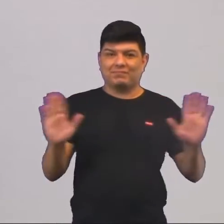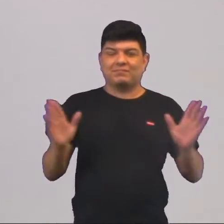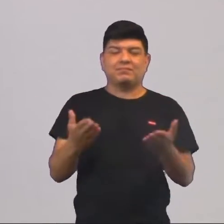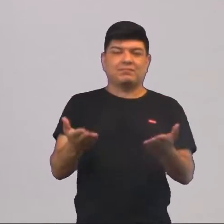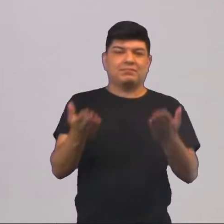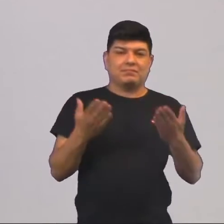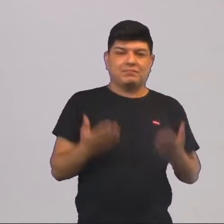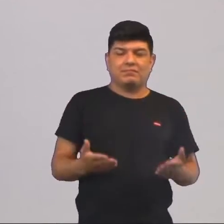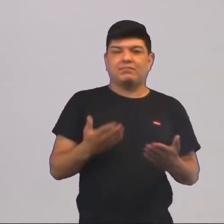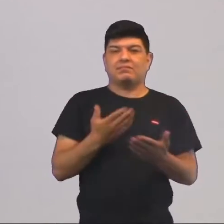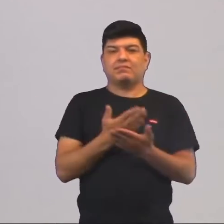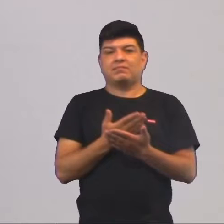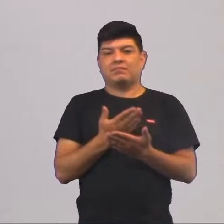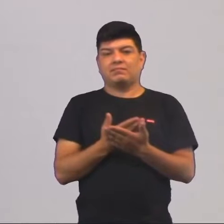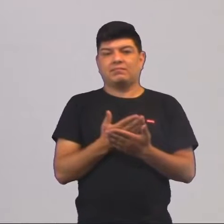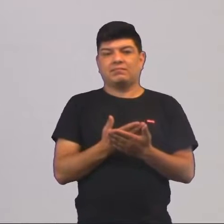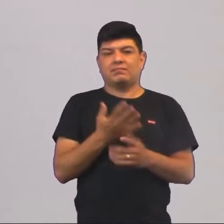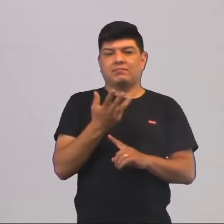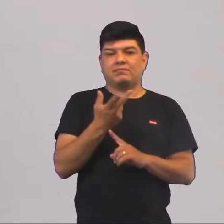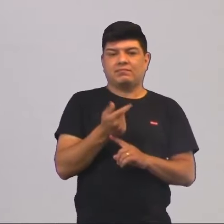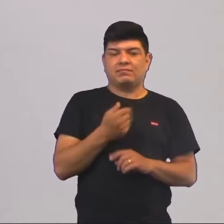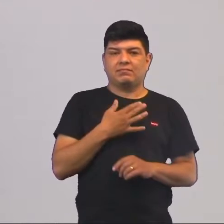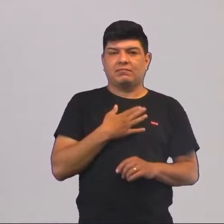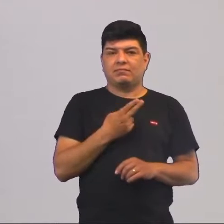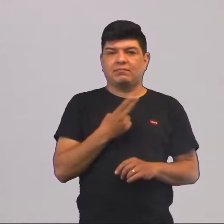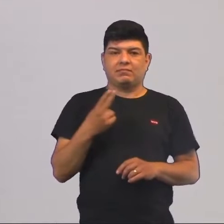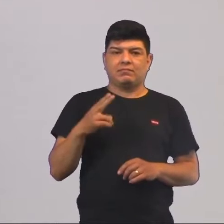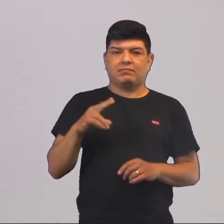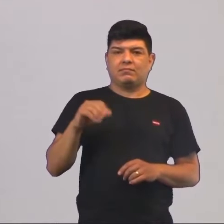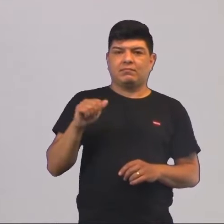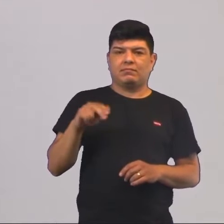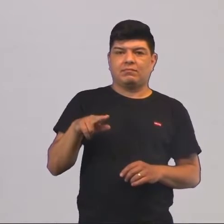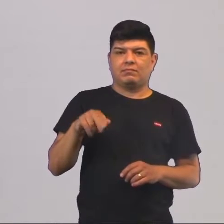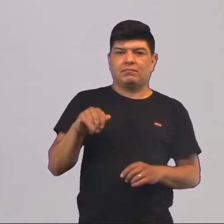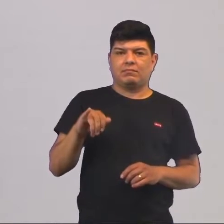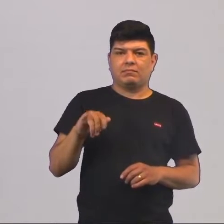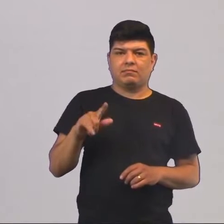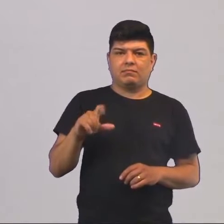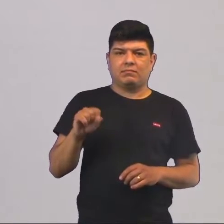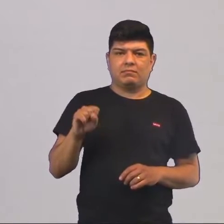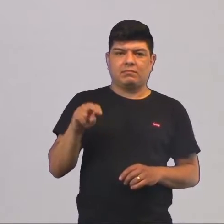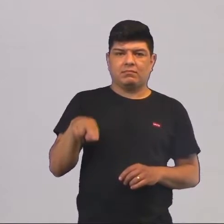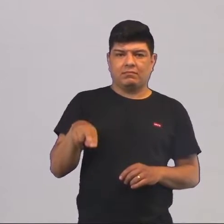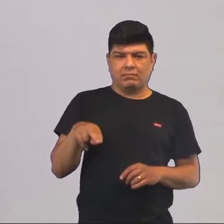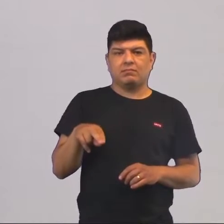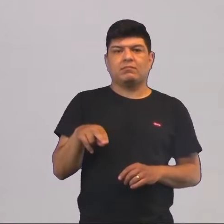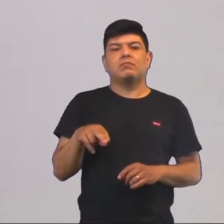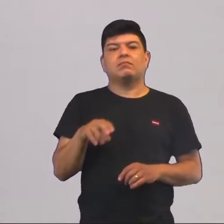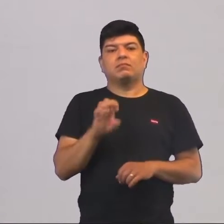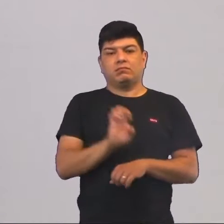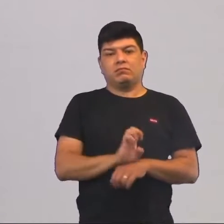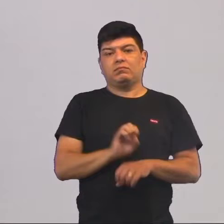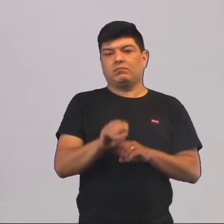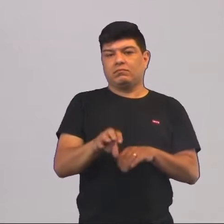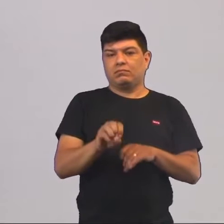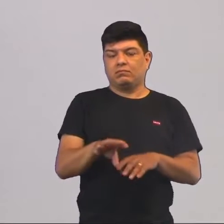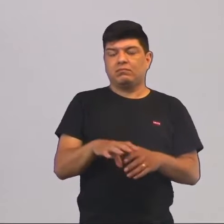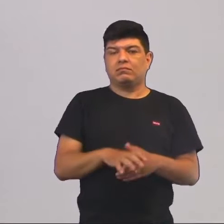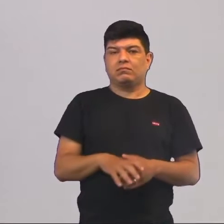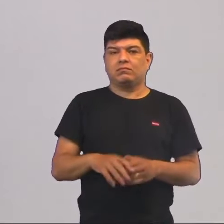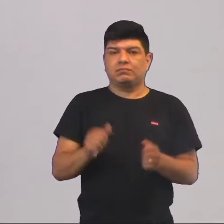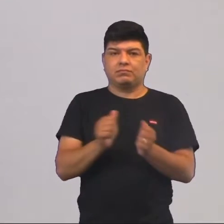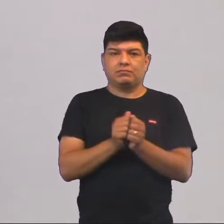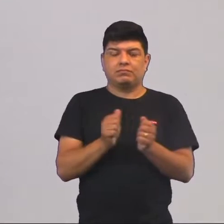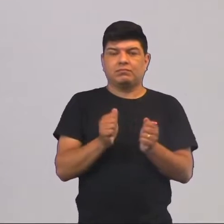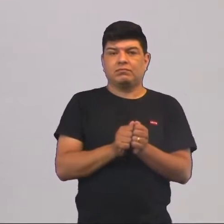Olá, seja muito bem-vindo a mais uma aula de arte. Eu sou Anailson Mesquita, professor da Rede Estadual de Ensino, e